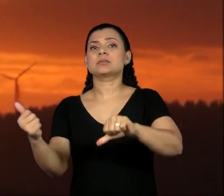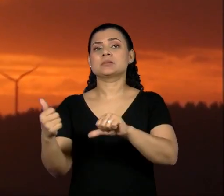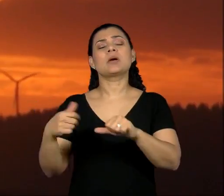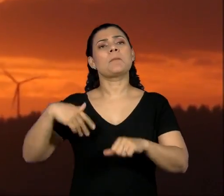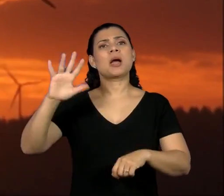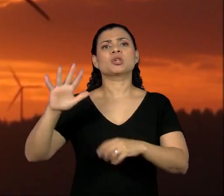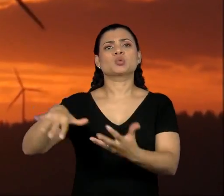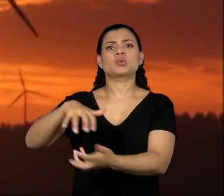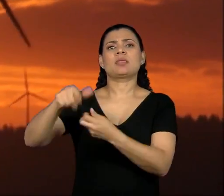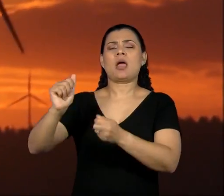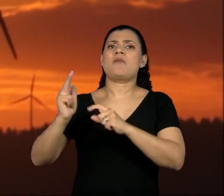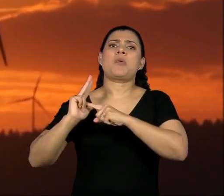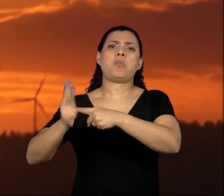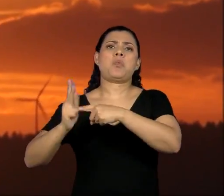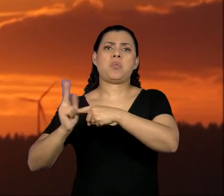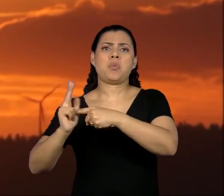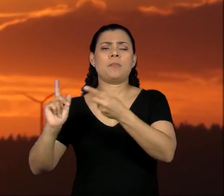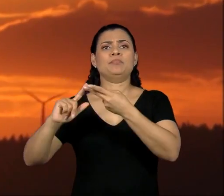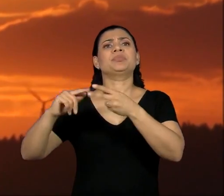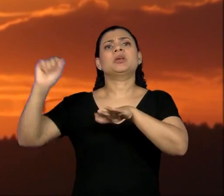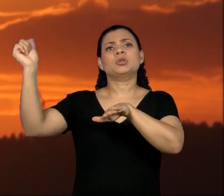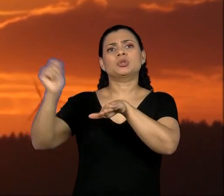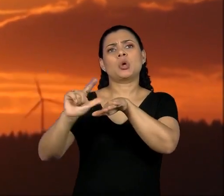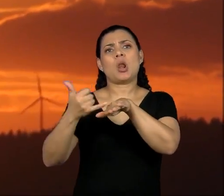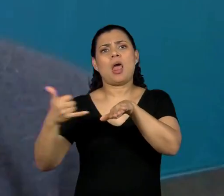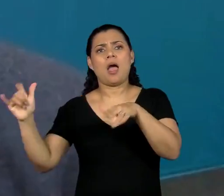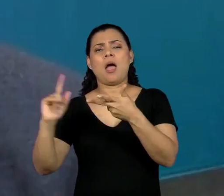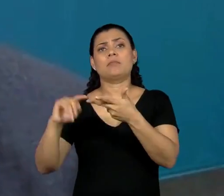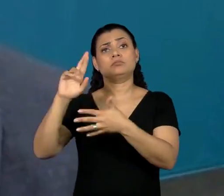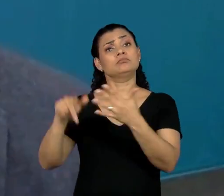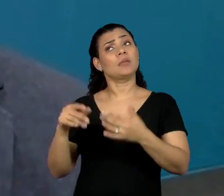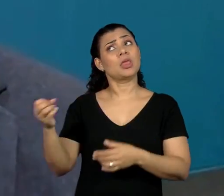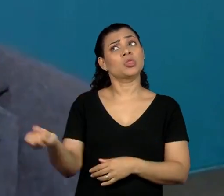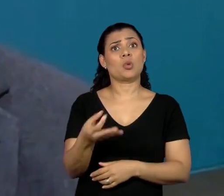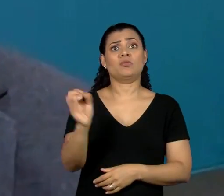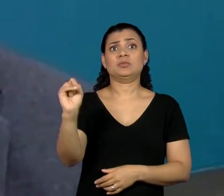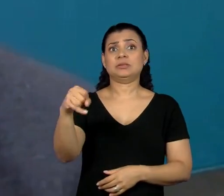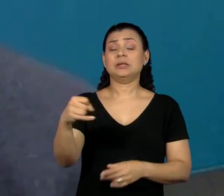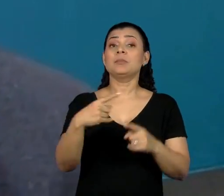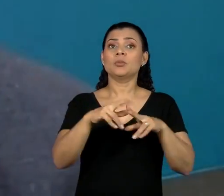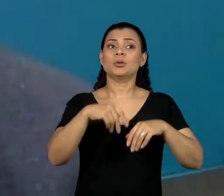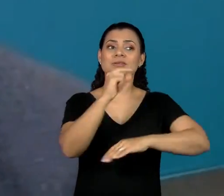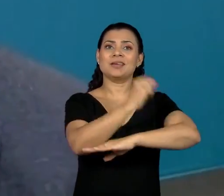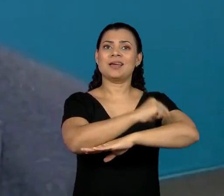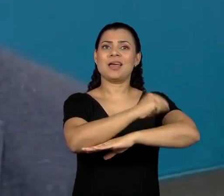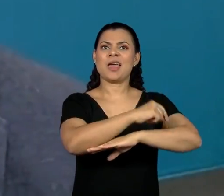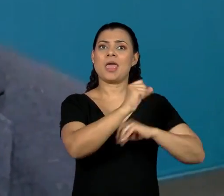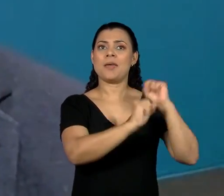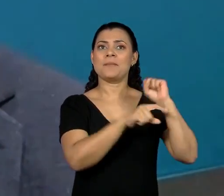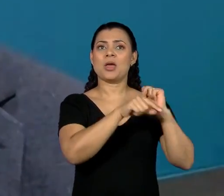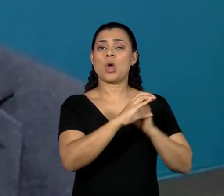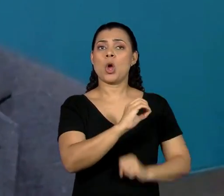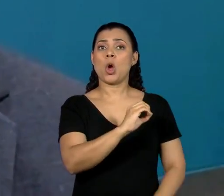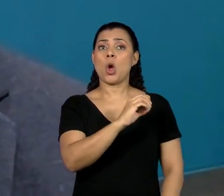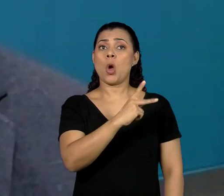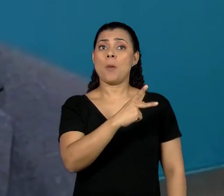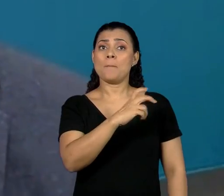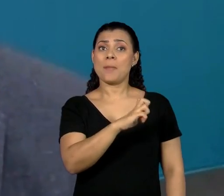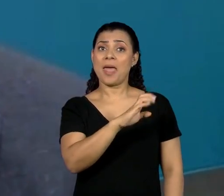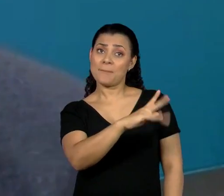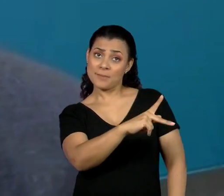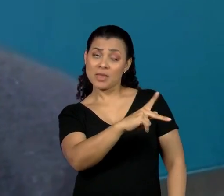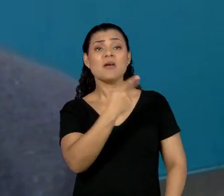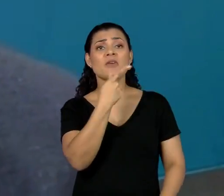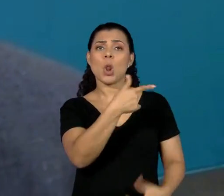suja que a gente para a energia limpa. Então é algo inédito. As petroleiras, inclusive, aqui reagiram. A OPEP mandou uma carta dizendo